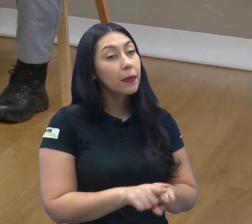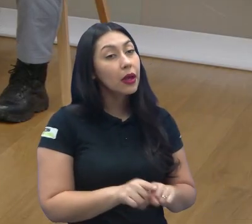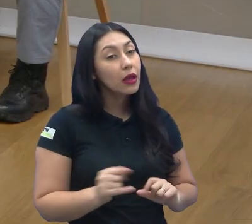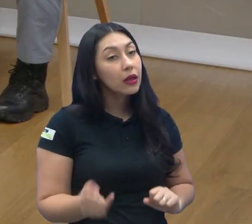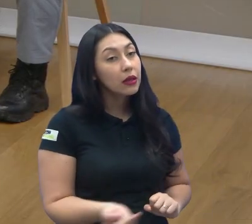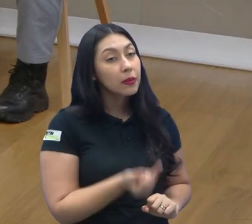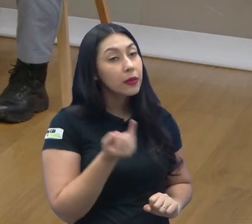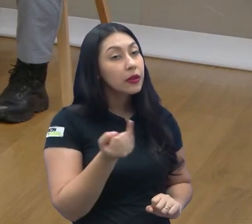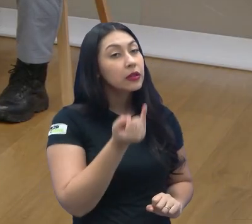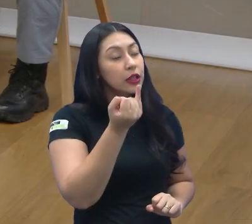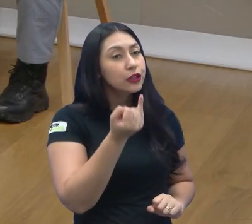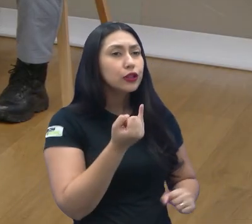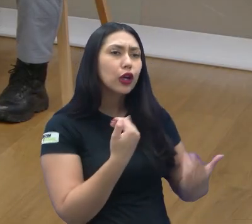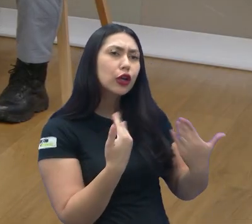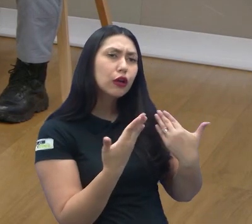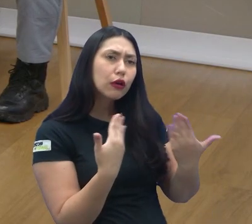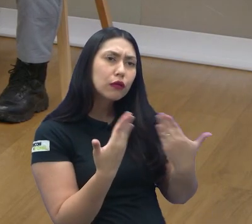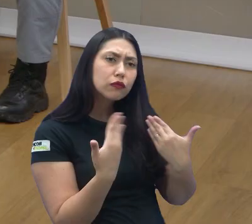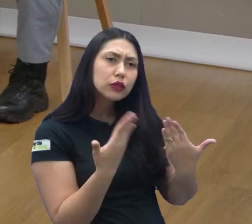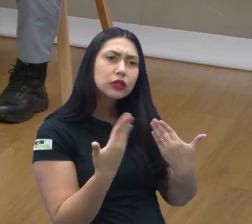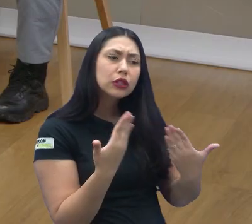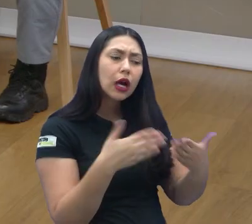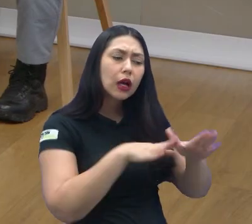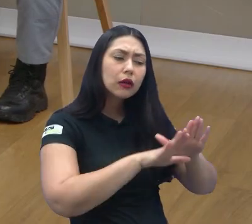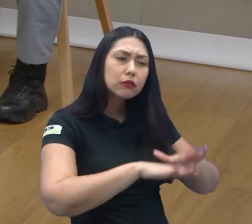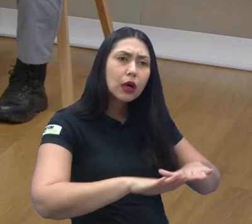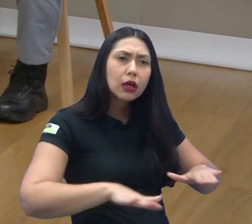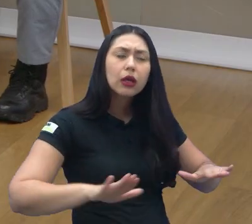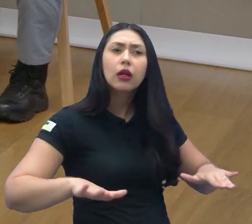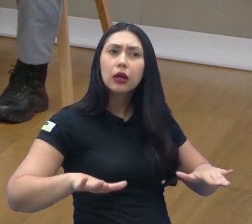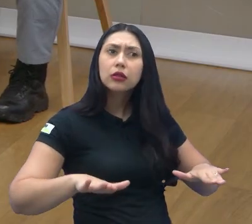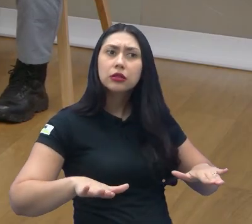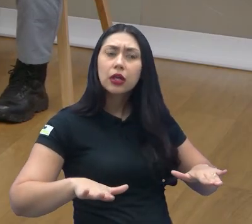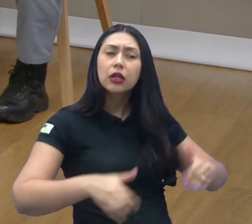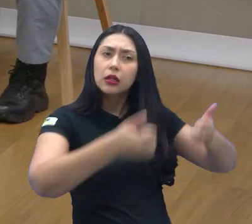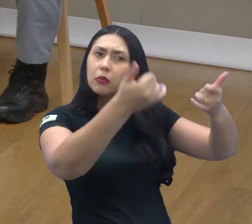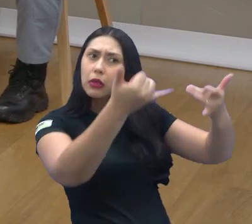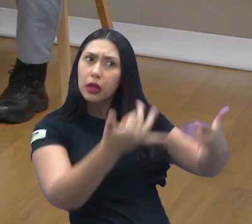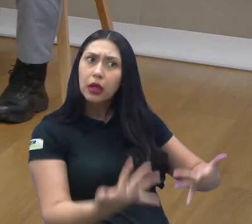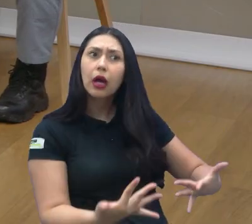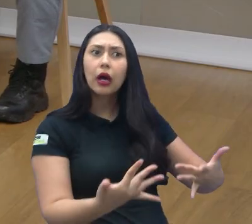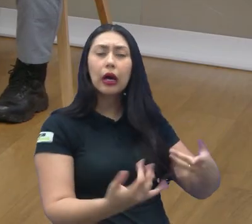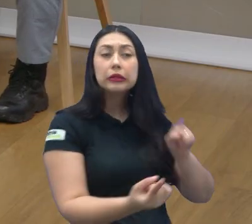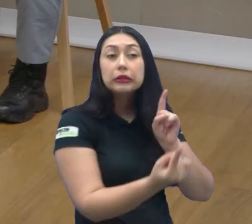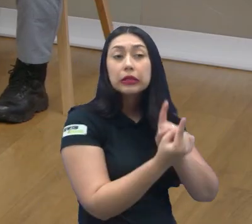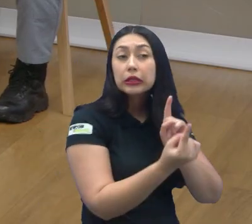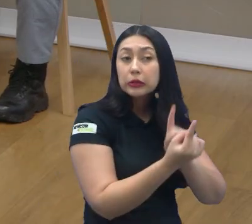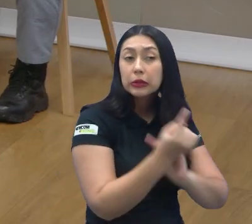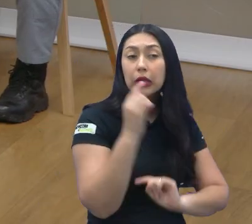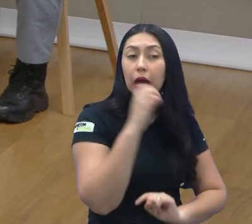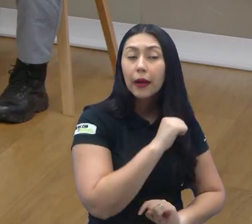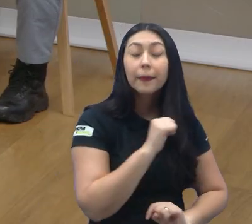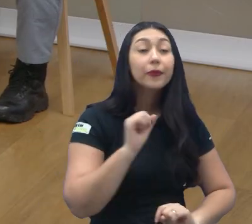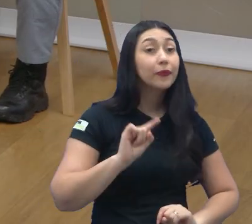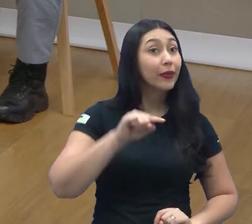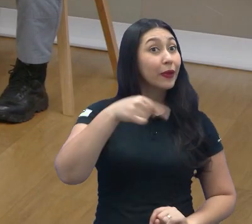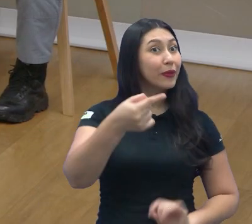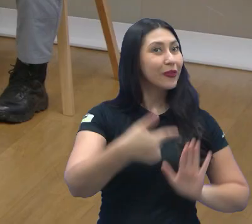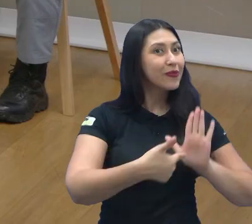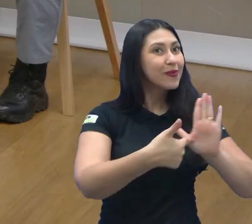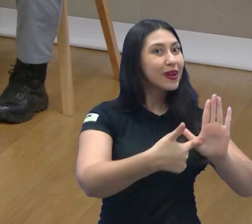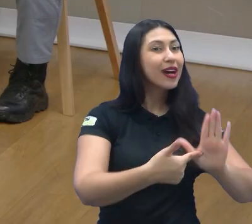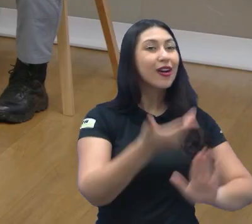imagino, conversar com essas crianças a questão dos primeiros socorros. No próximo bloco a gente vai mostrar aqui, você trouxe até